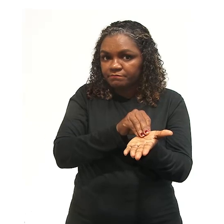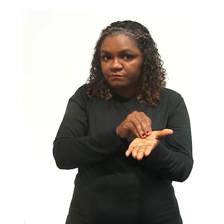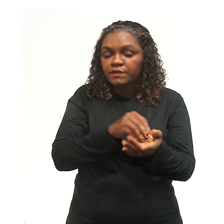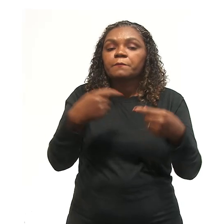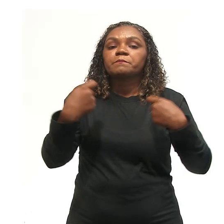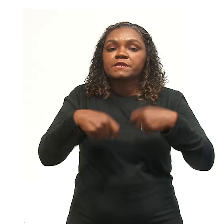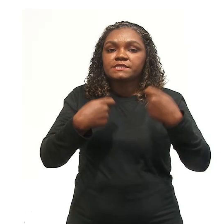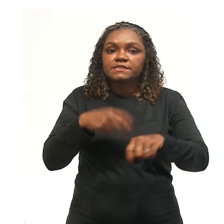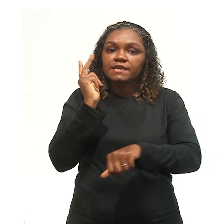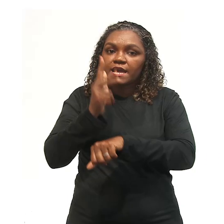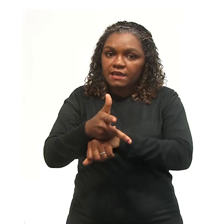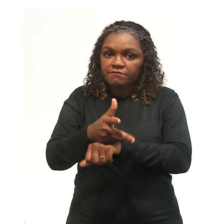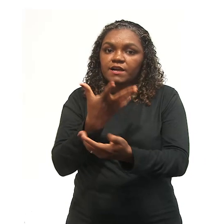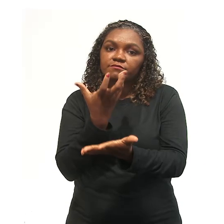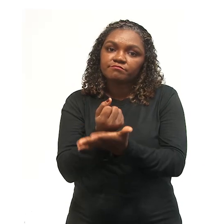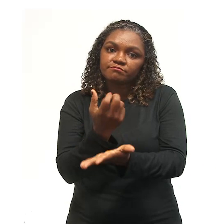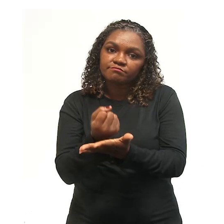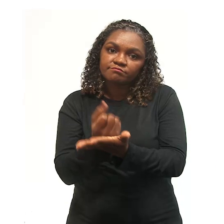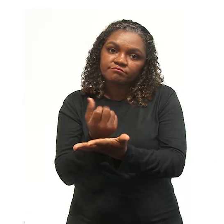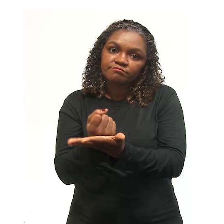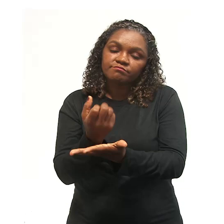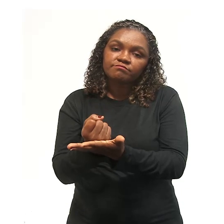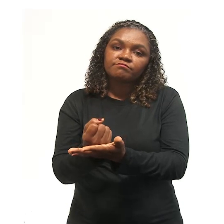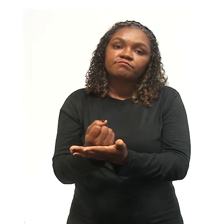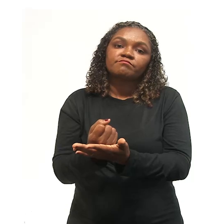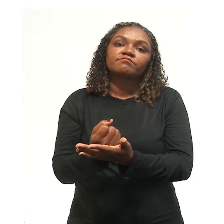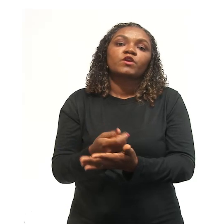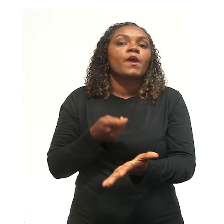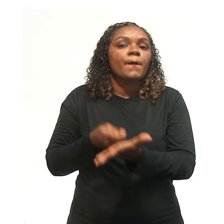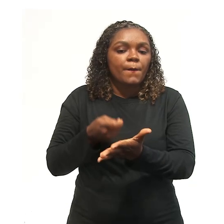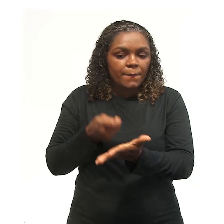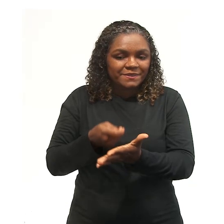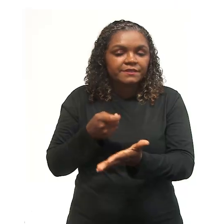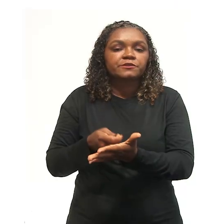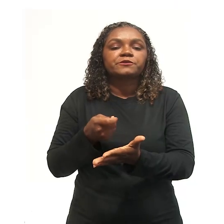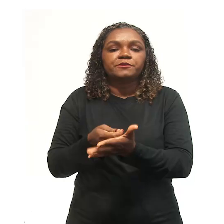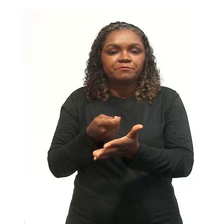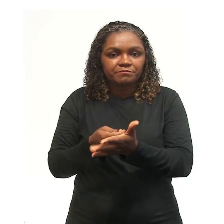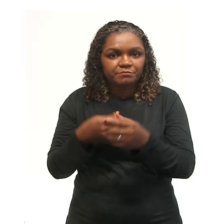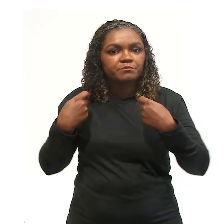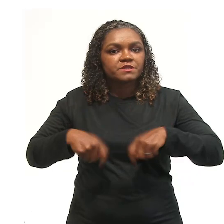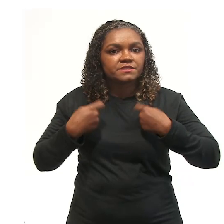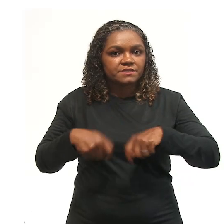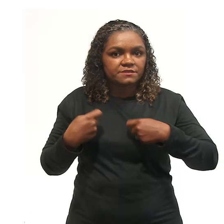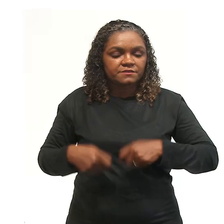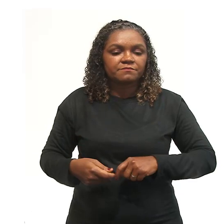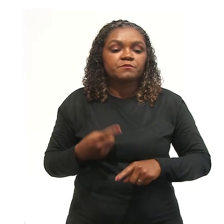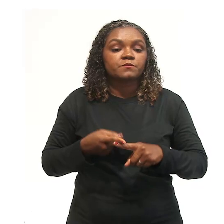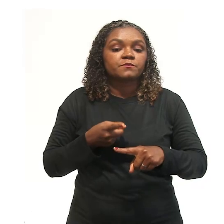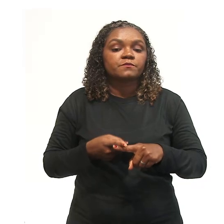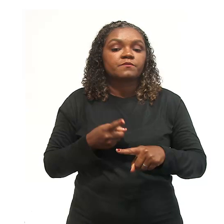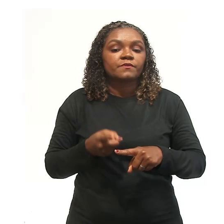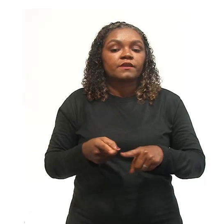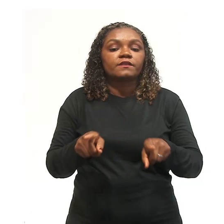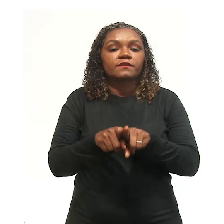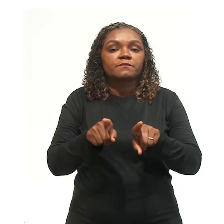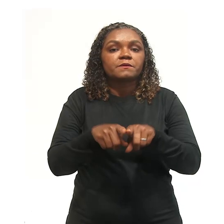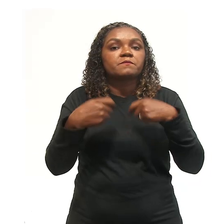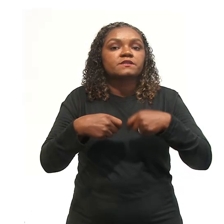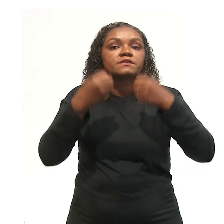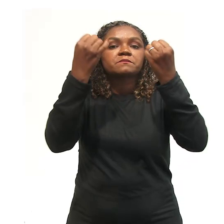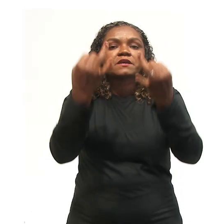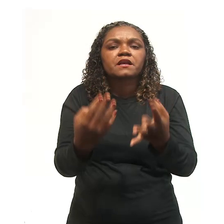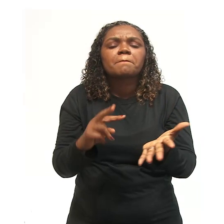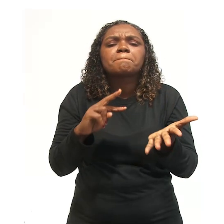a gravação, segundo a lei de licitações, passa a ser obrigatória, tudo bem? É claro que também tem que ter